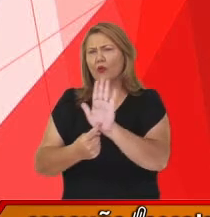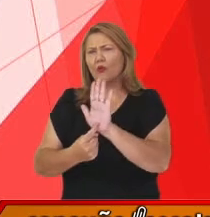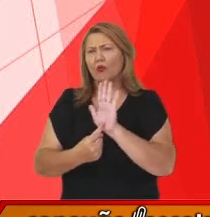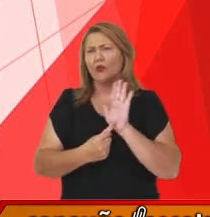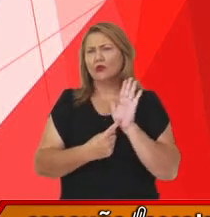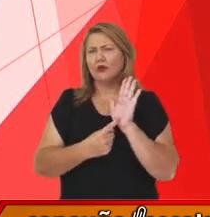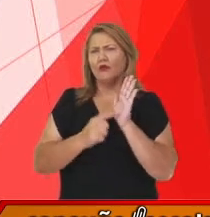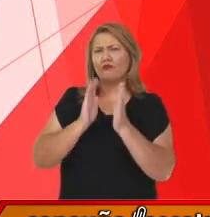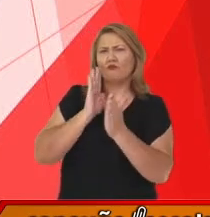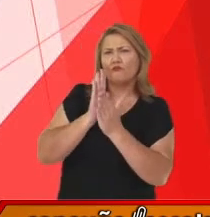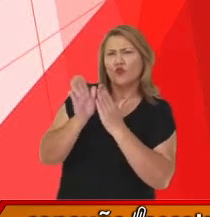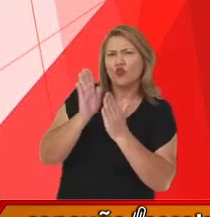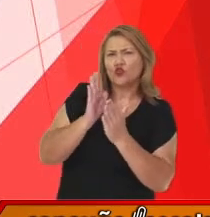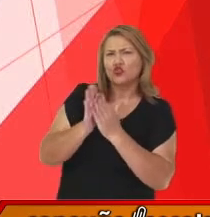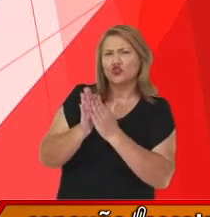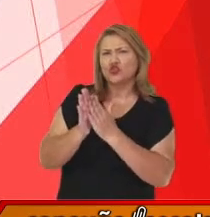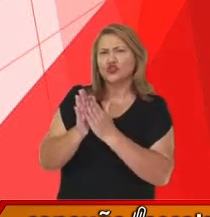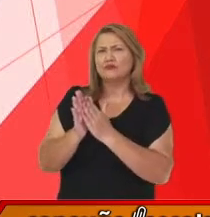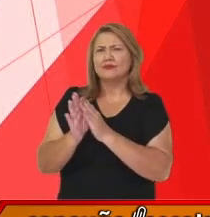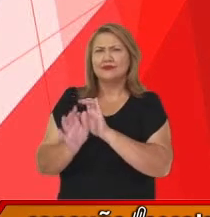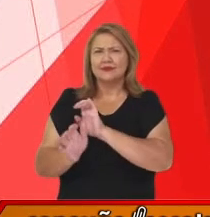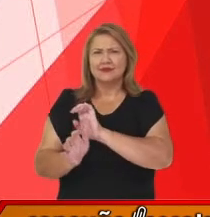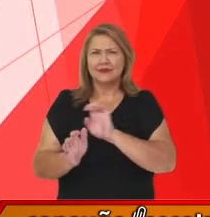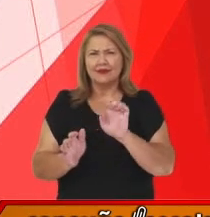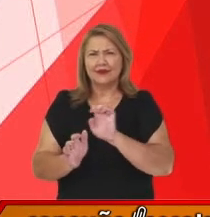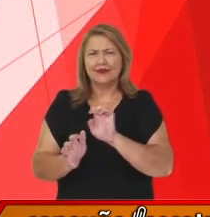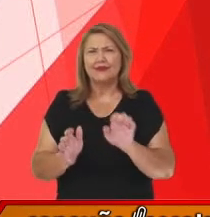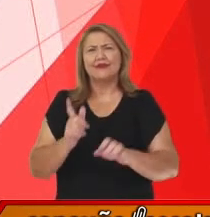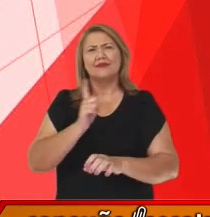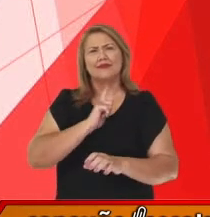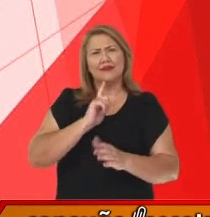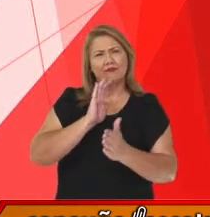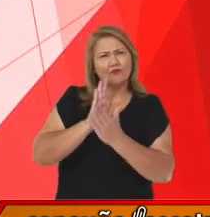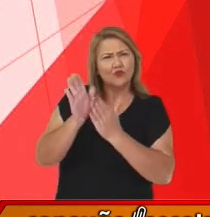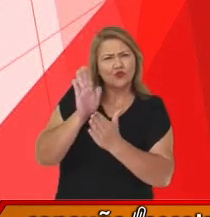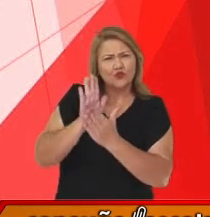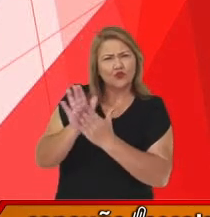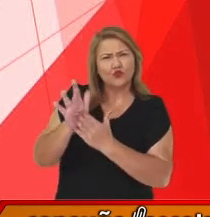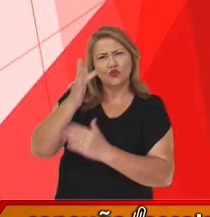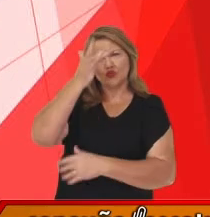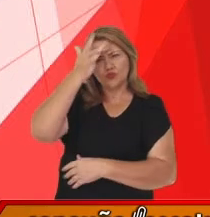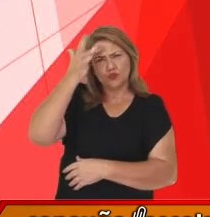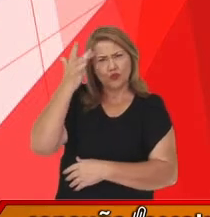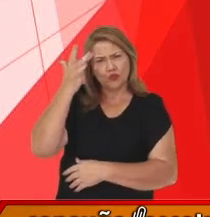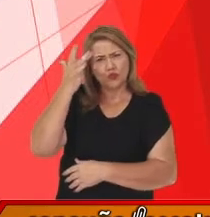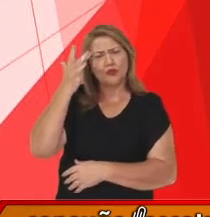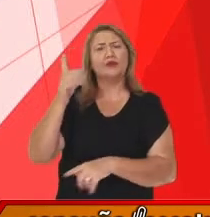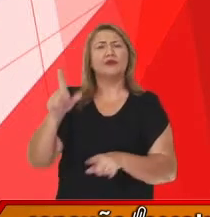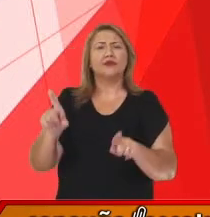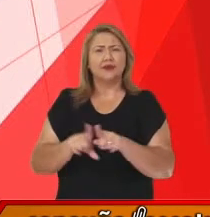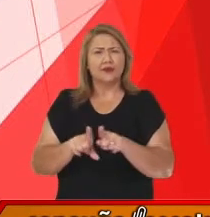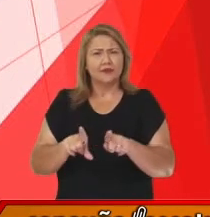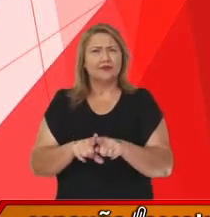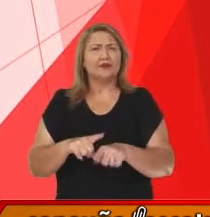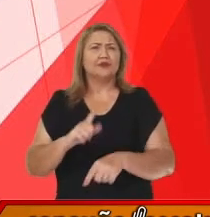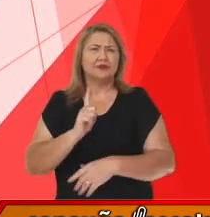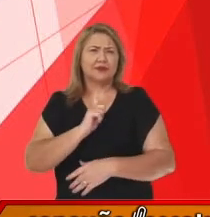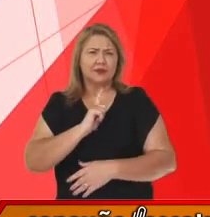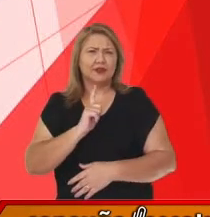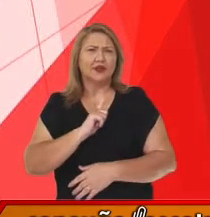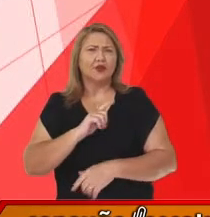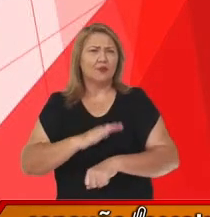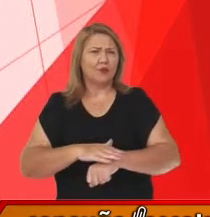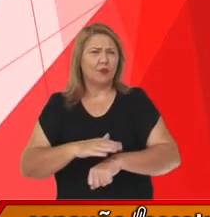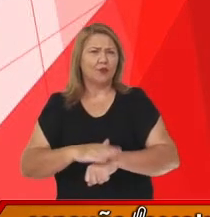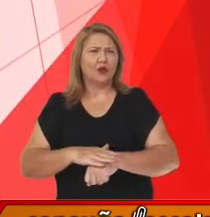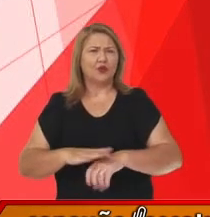está fugindo à esquerda, né? Nós temos aí algumas pessoas que estão fugindo, inclusive elas estão num